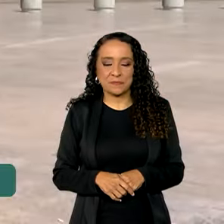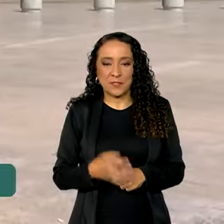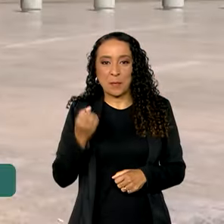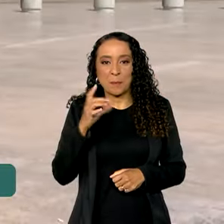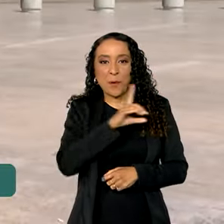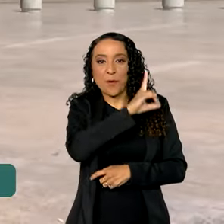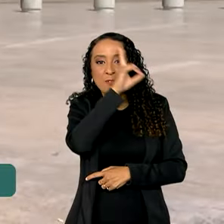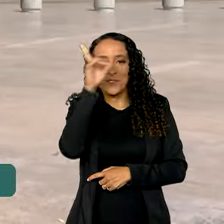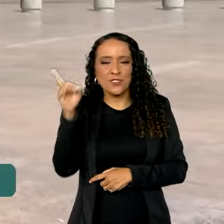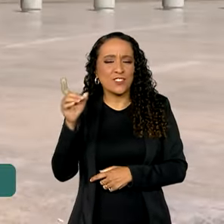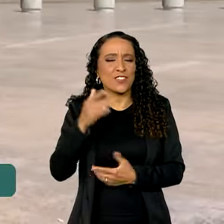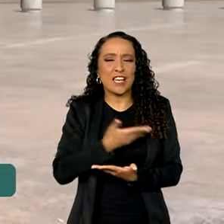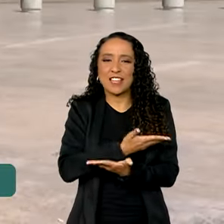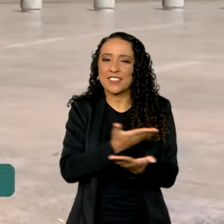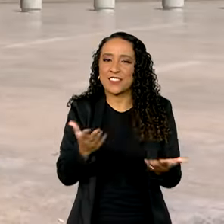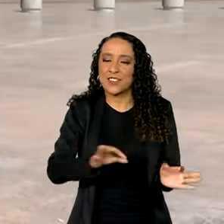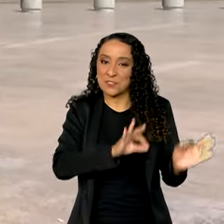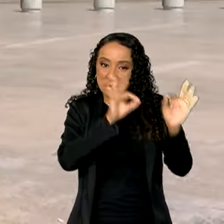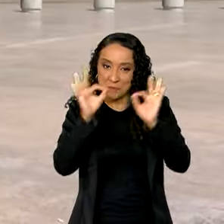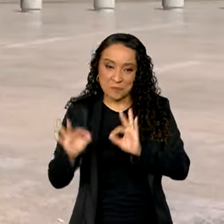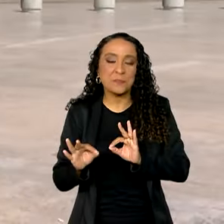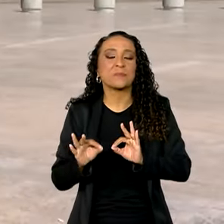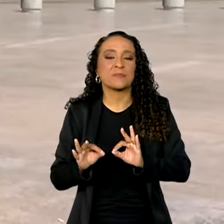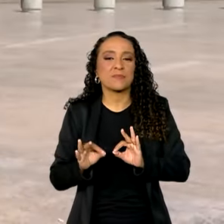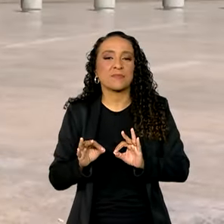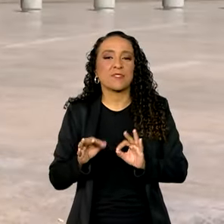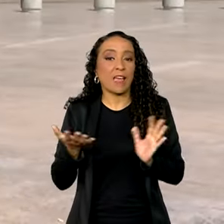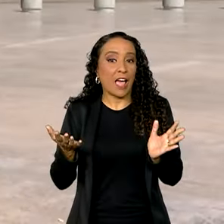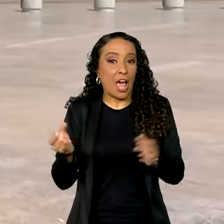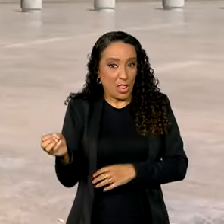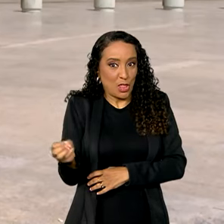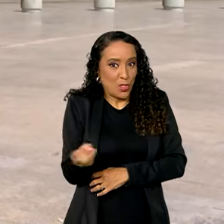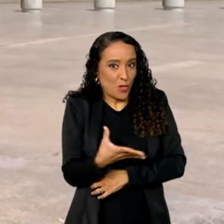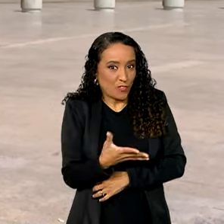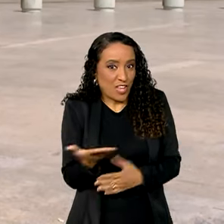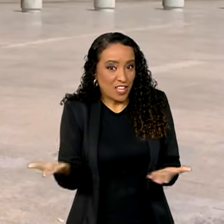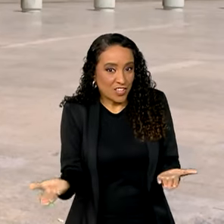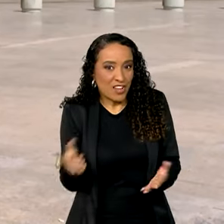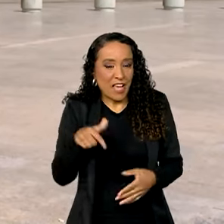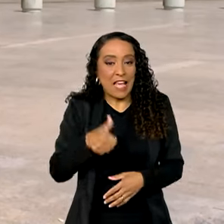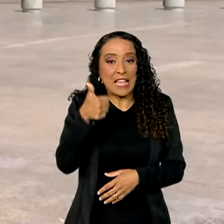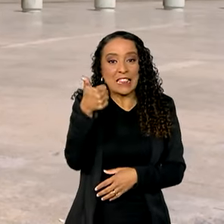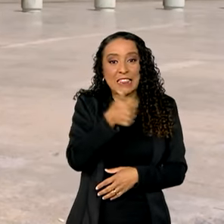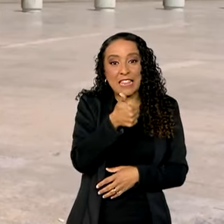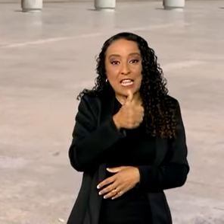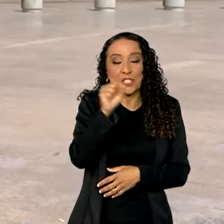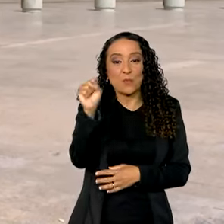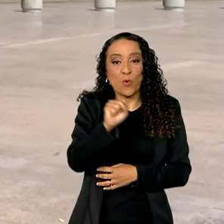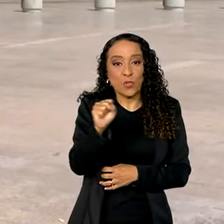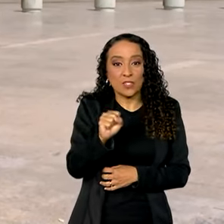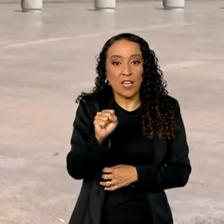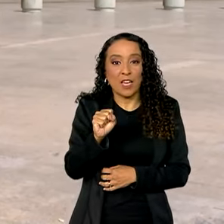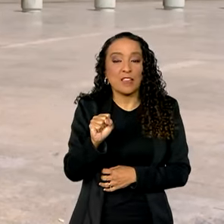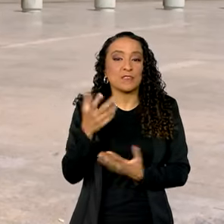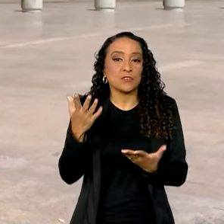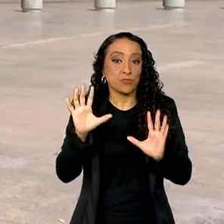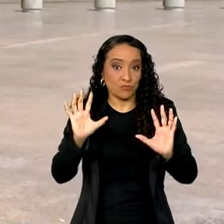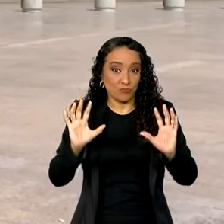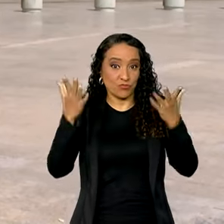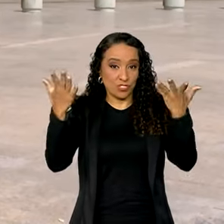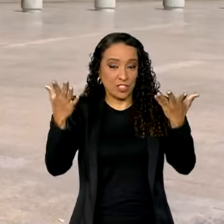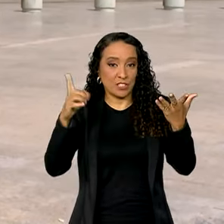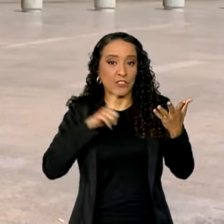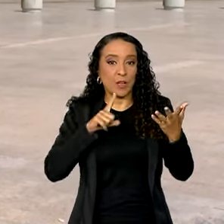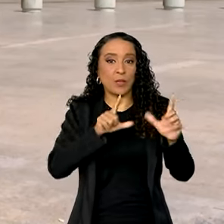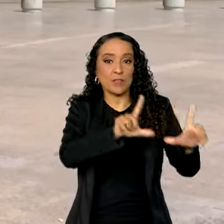Bom dia, Vanessa, e a todos que nos acompanham. A grande novidade nesta, que é a 18ª edição do evento, será